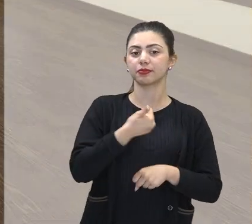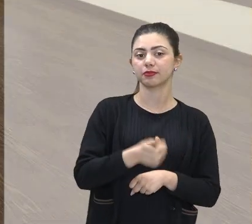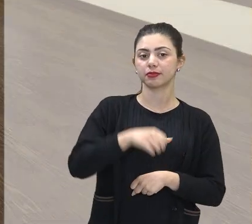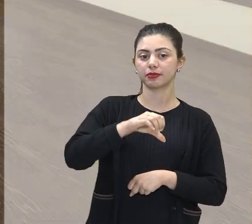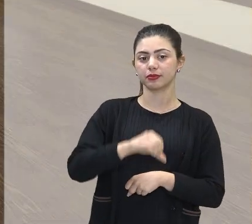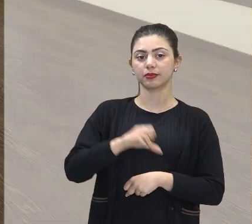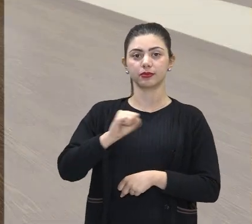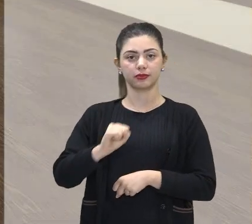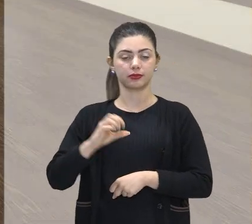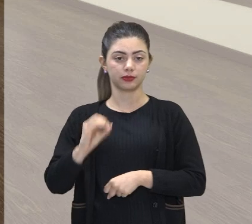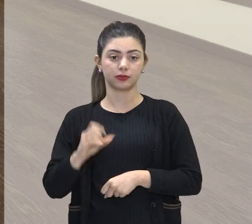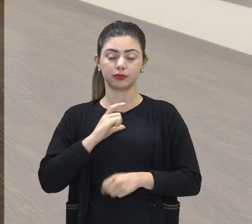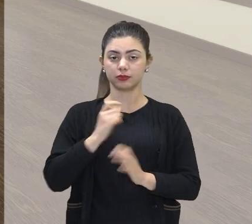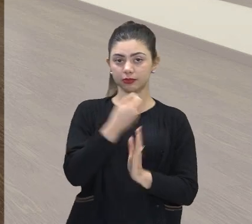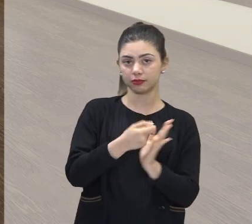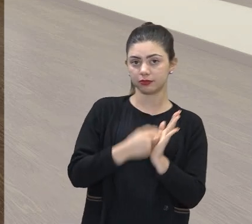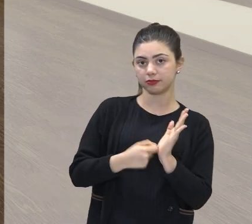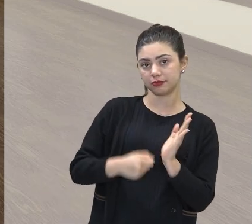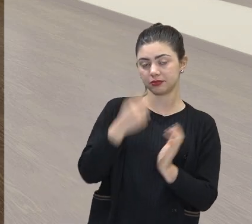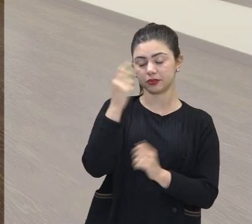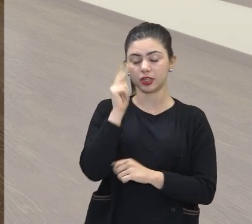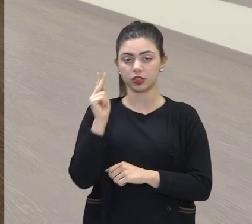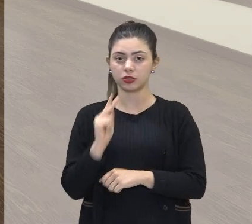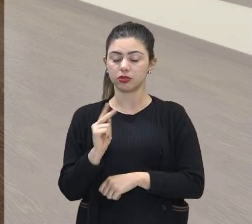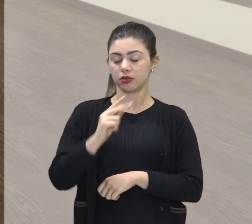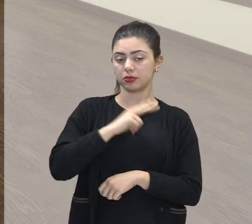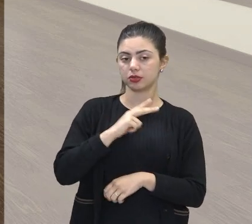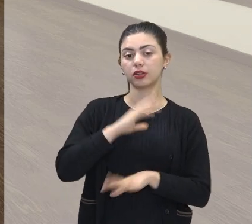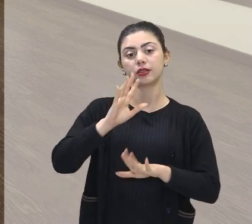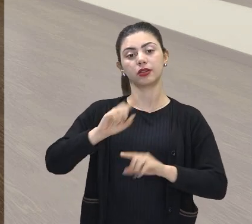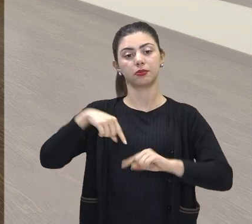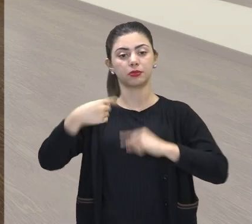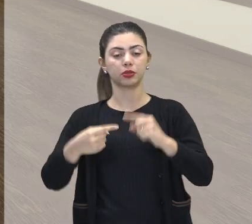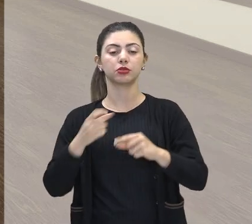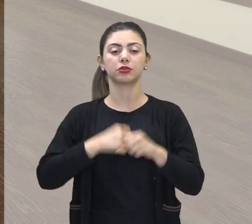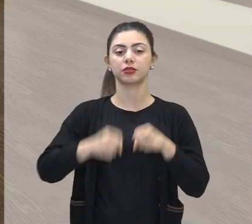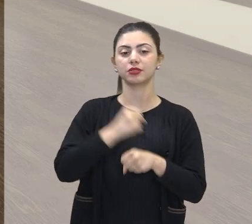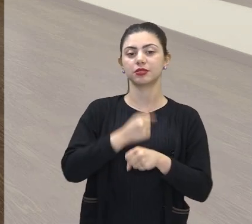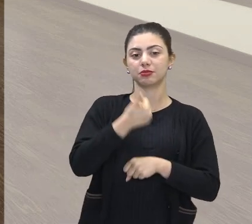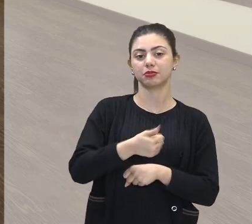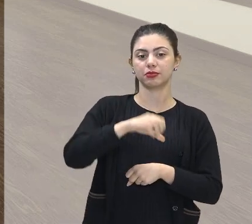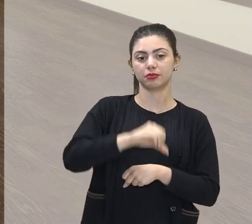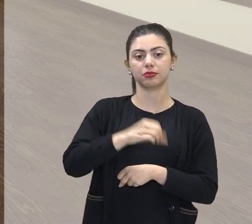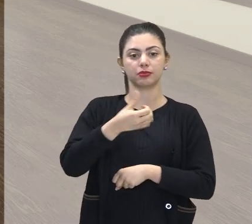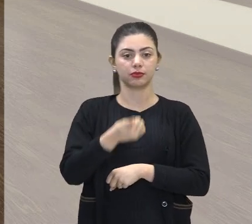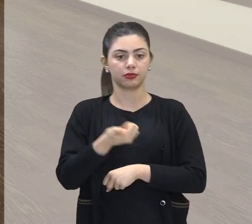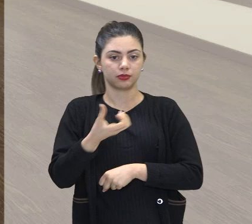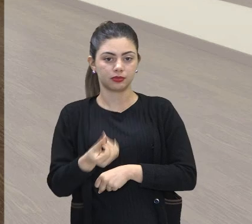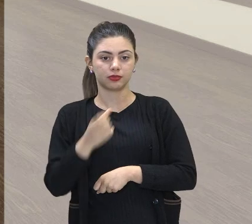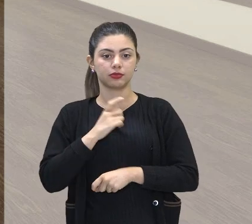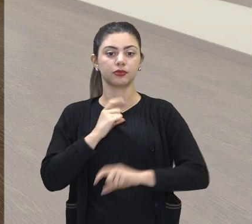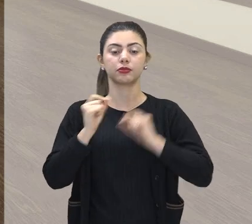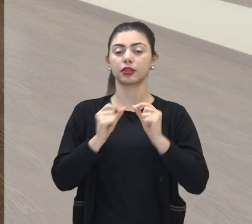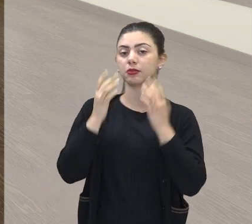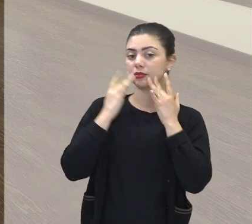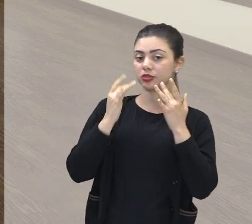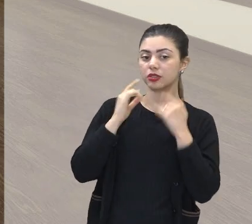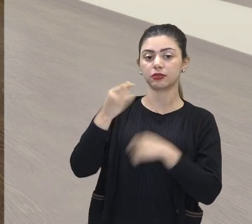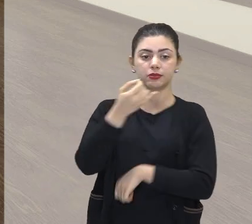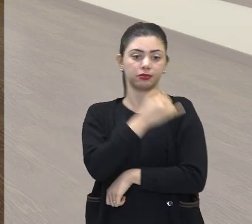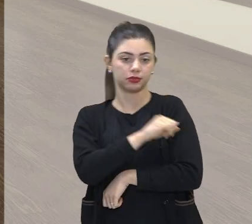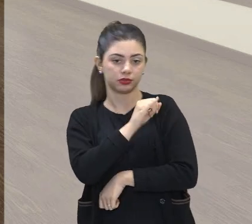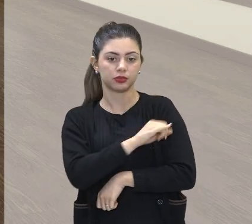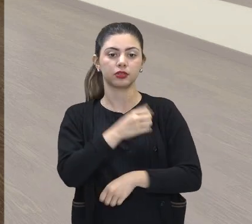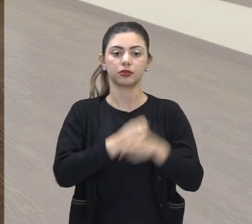Em 1916, ela se apresenta no Brasil, no Teatro Municipal do Rio de Janeiro. E em 1927, ela escreve